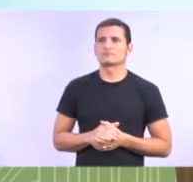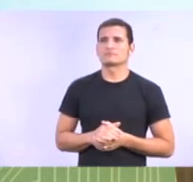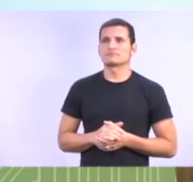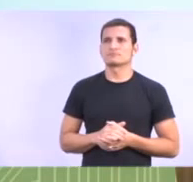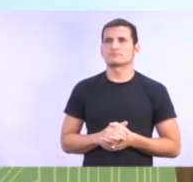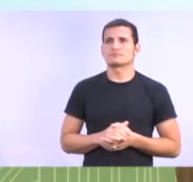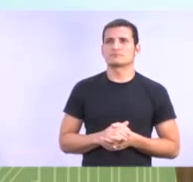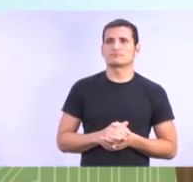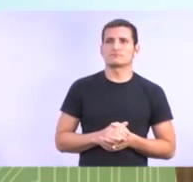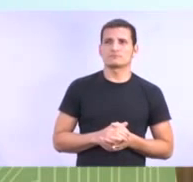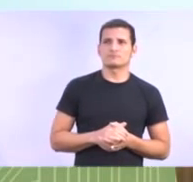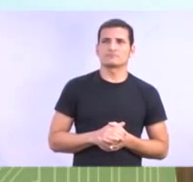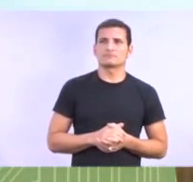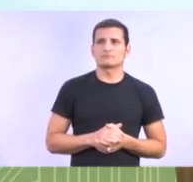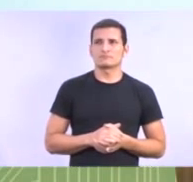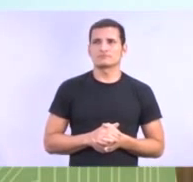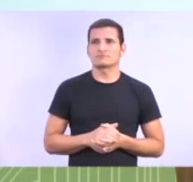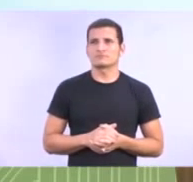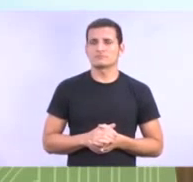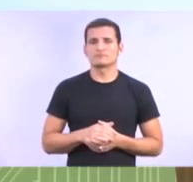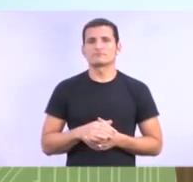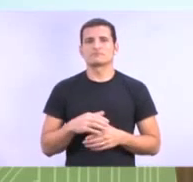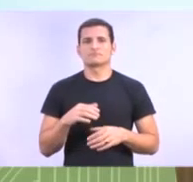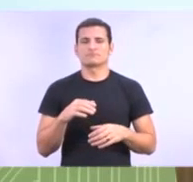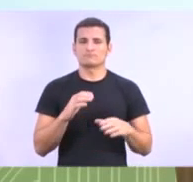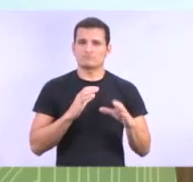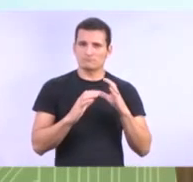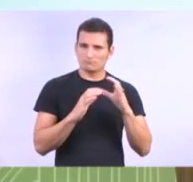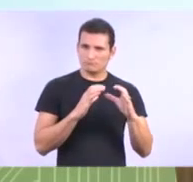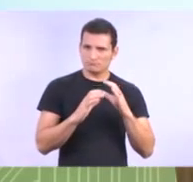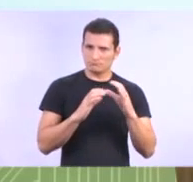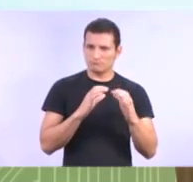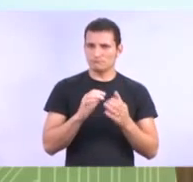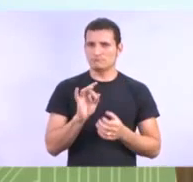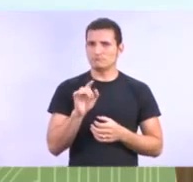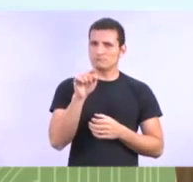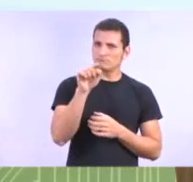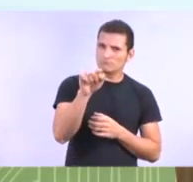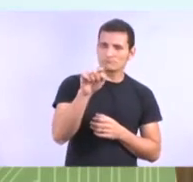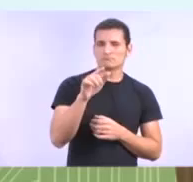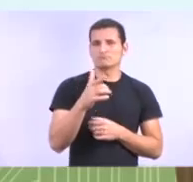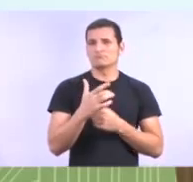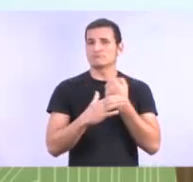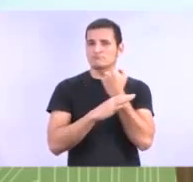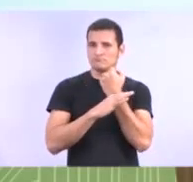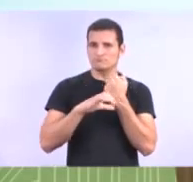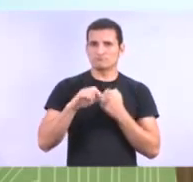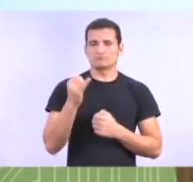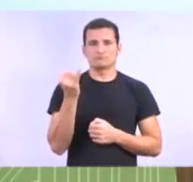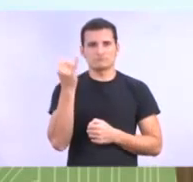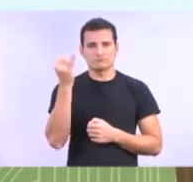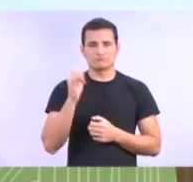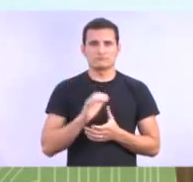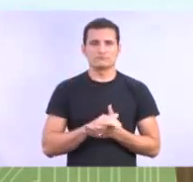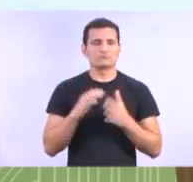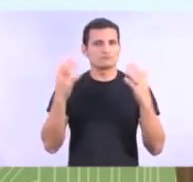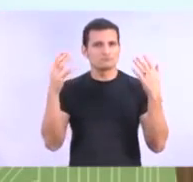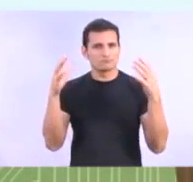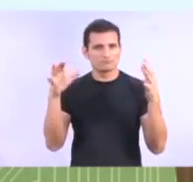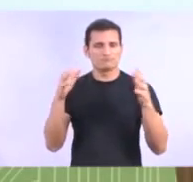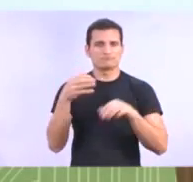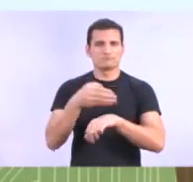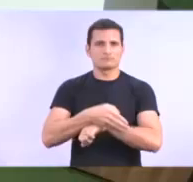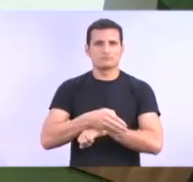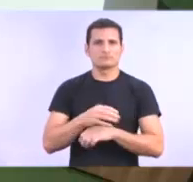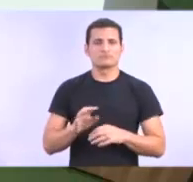de forma só para você, se for o caso, enfim. Então, segurança é um dos elementos. Então, parabéns pela participação. Professor, o